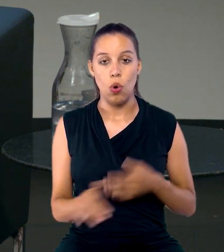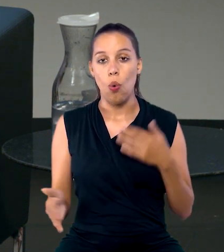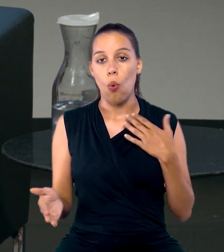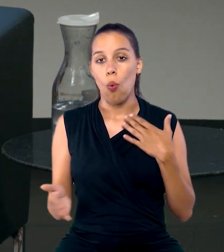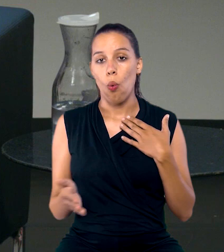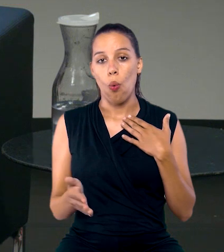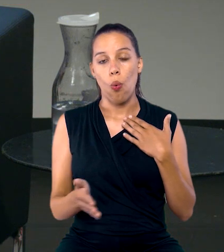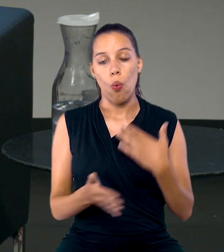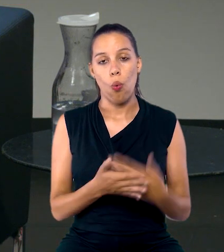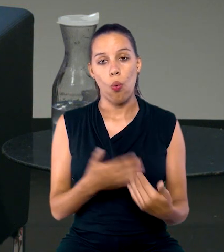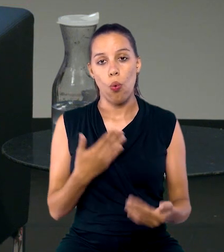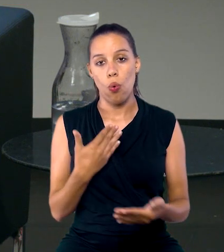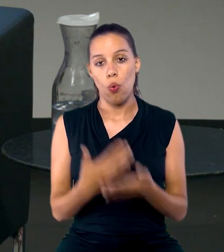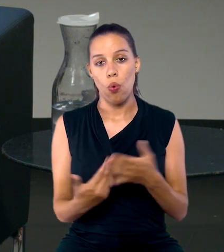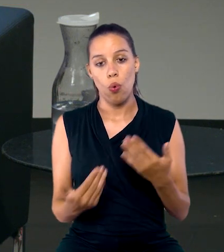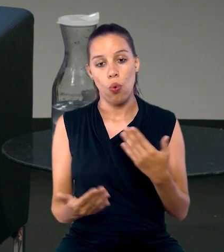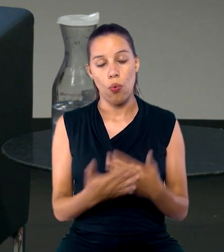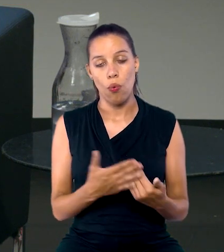Qualquer